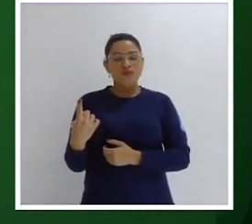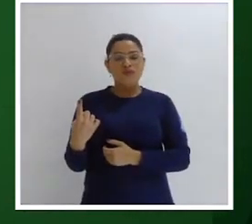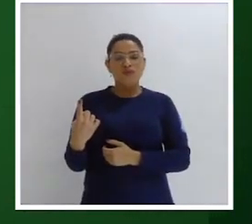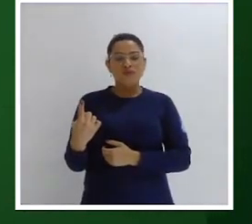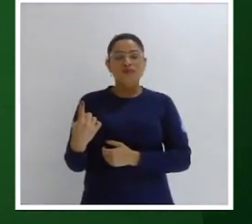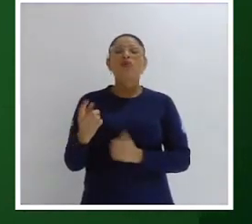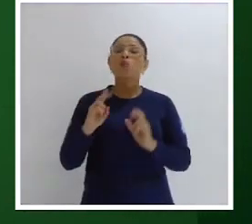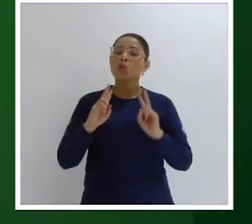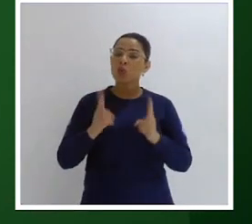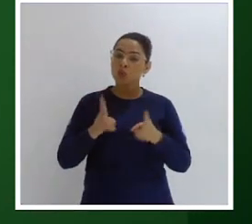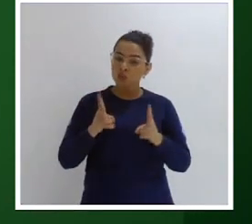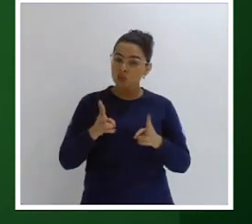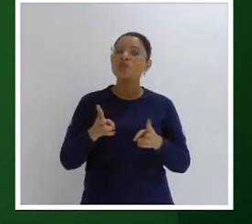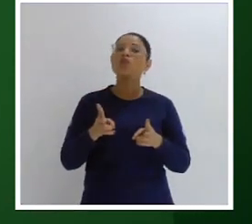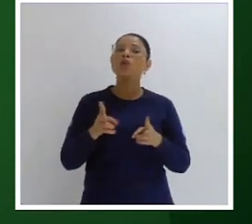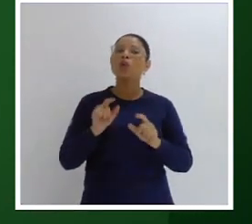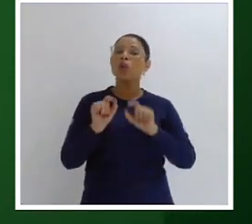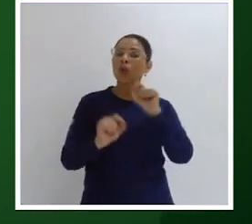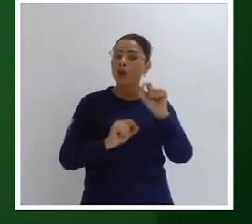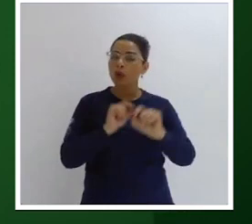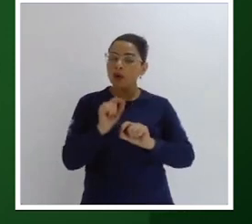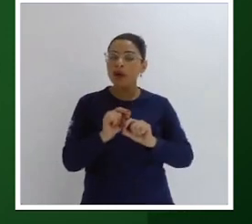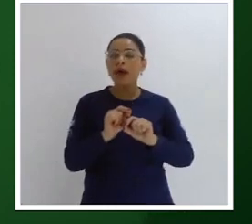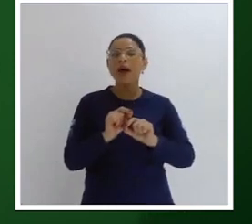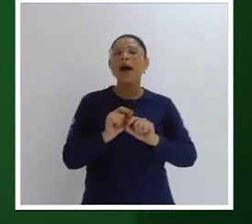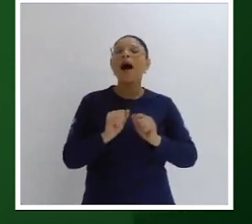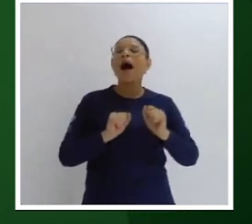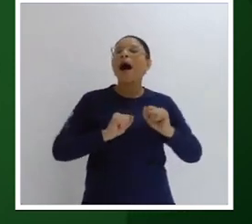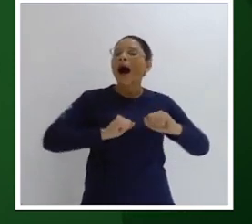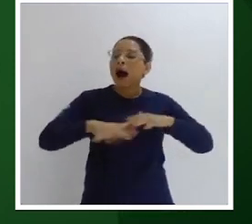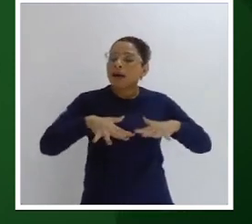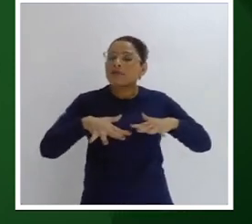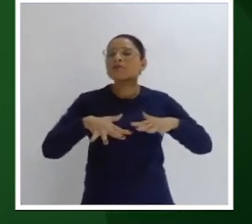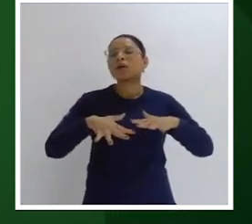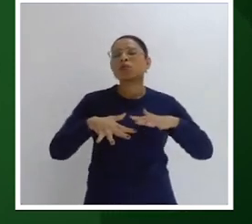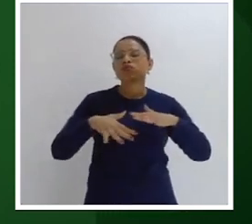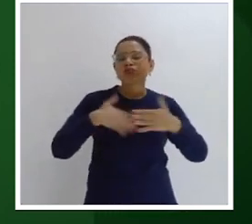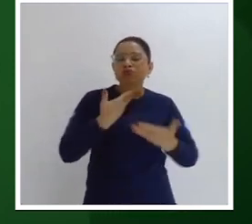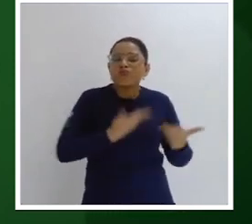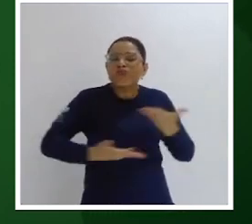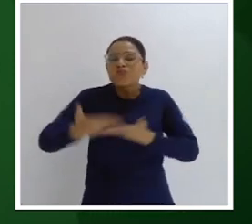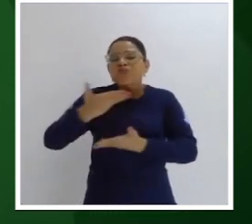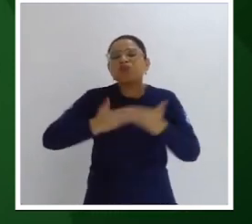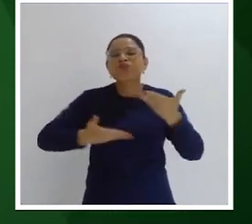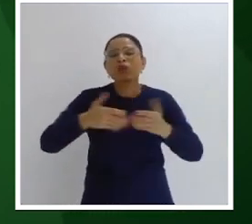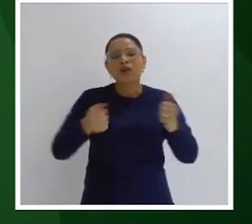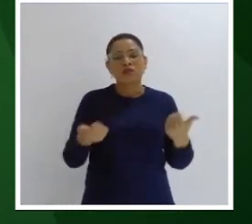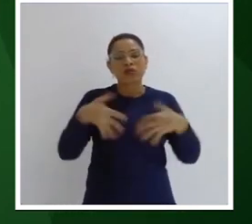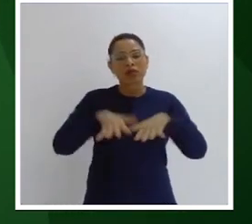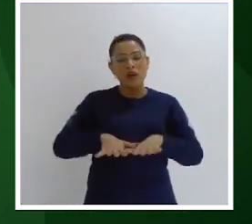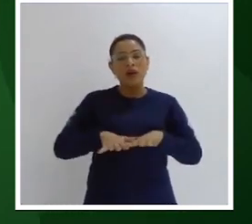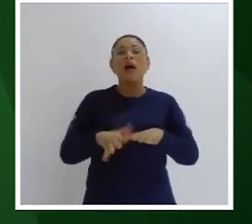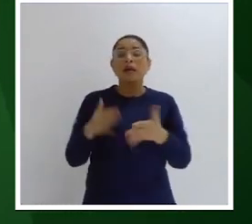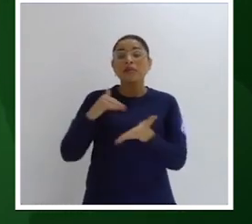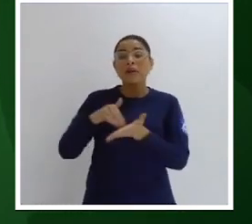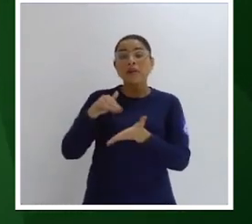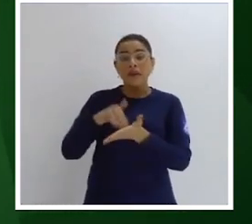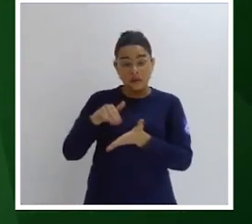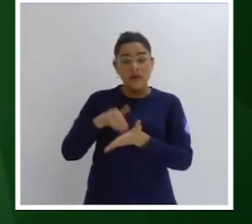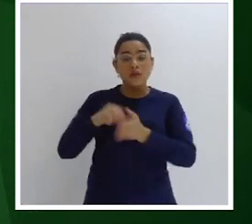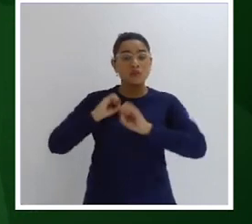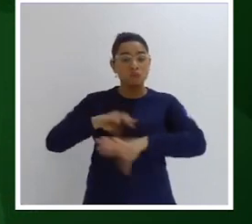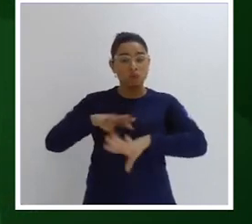tivemos ações articuladas de inclusão envolvendo o projeto da Secretaria da Educação que é o conviva